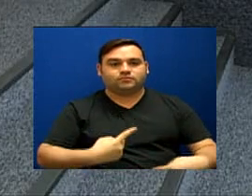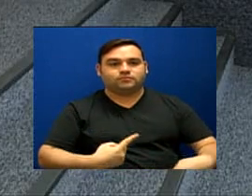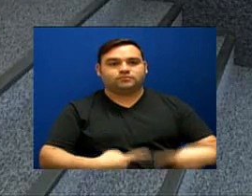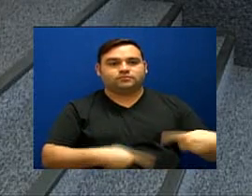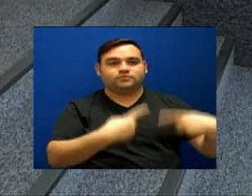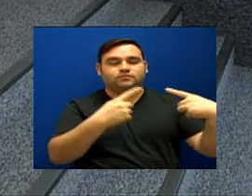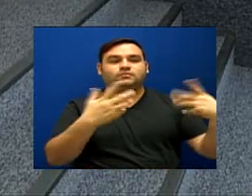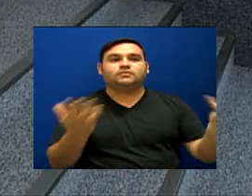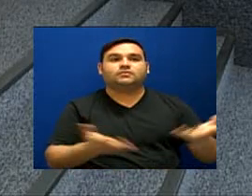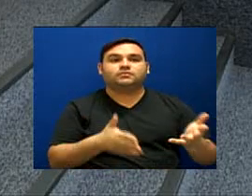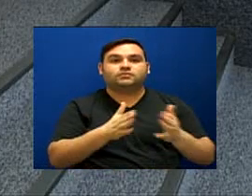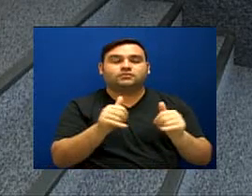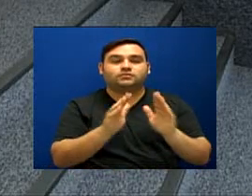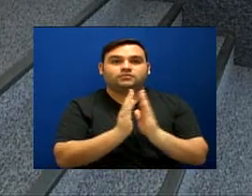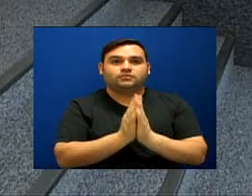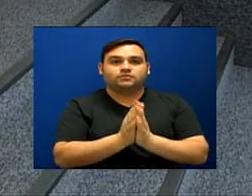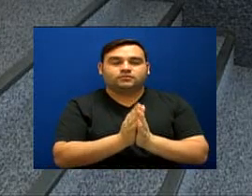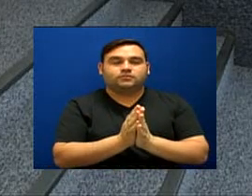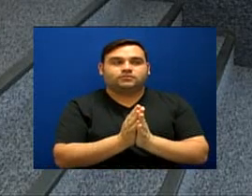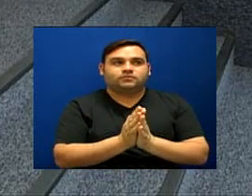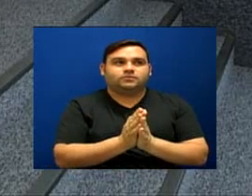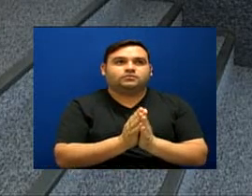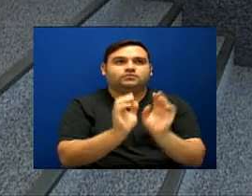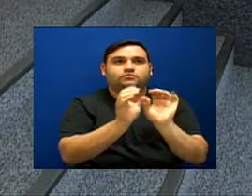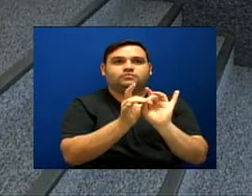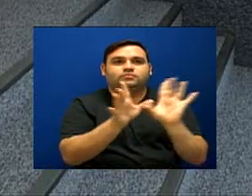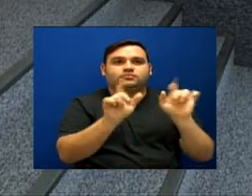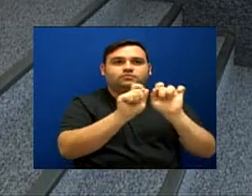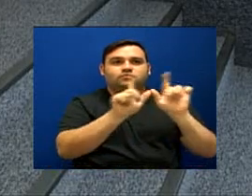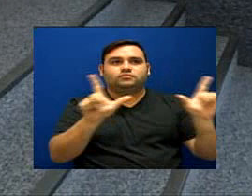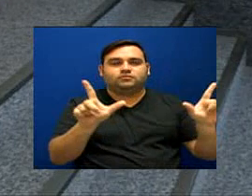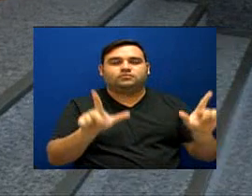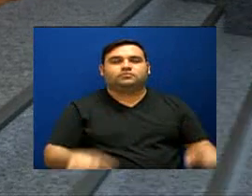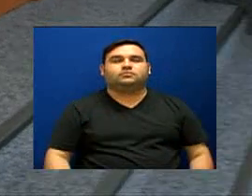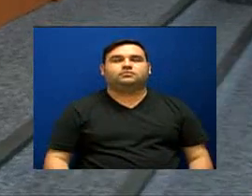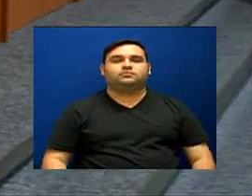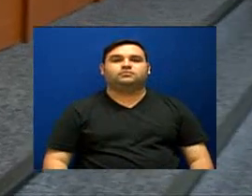discussão, eu peço que... No painel? Peço que abra o painel para votação.